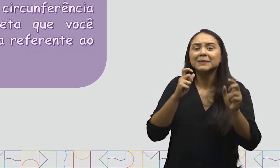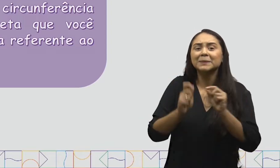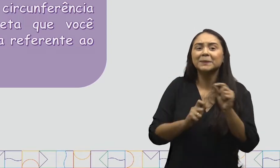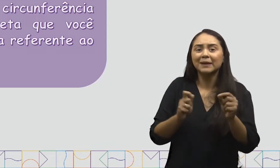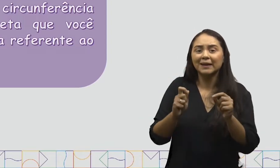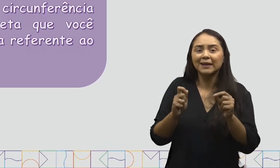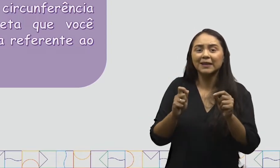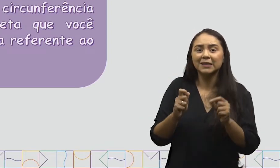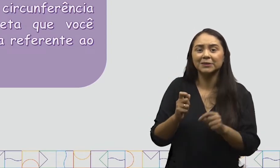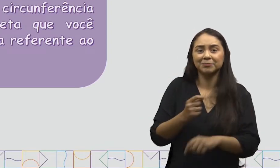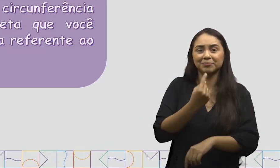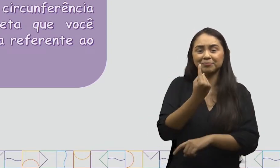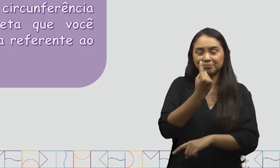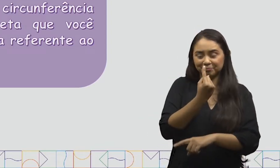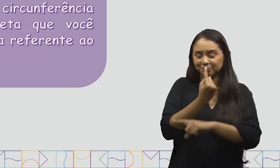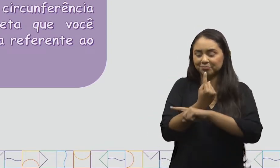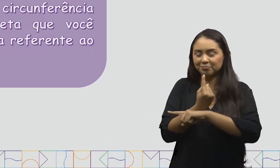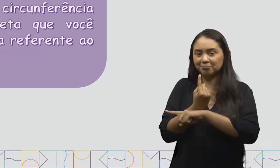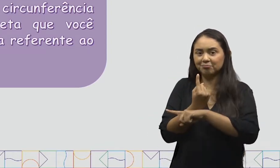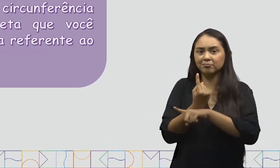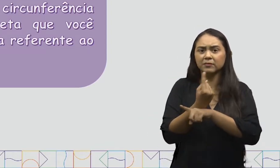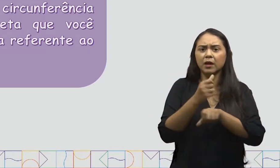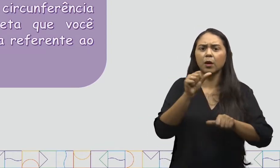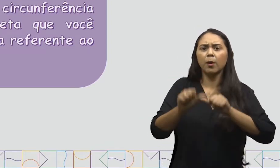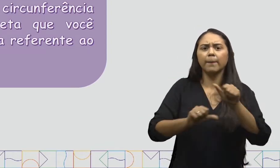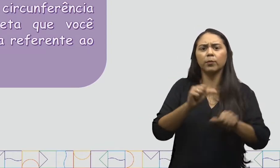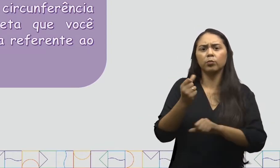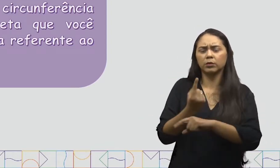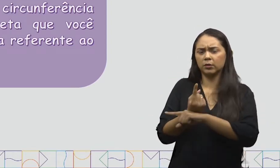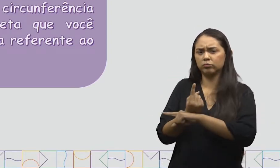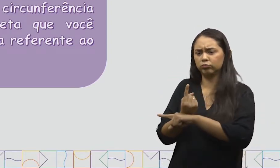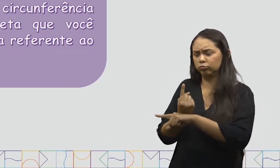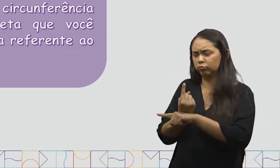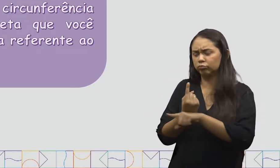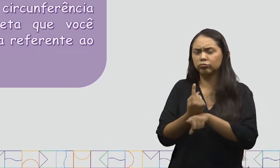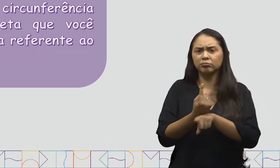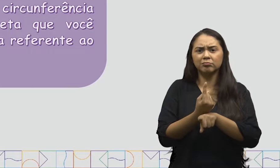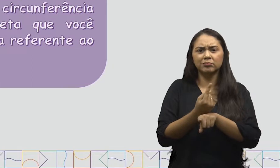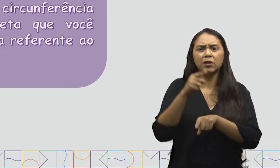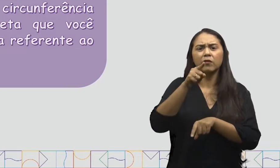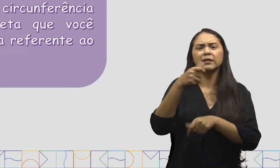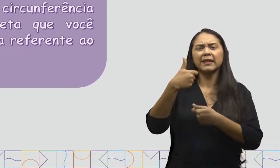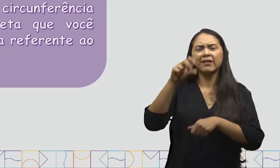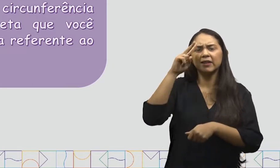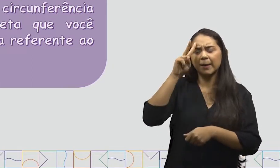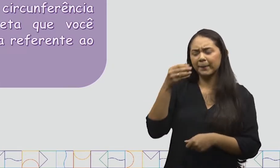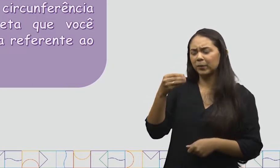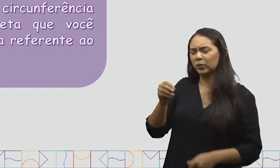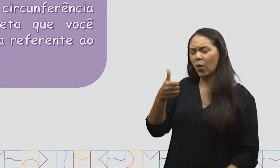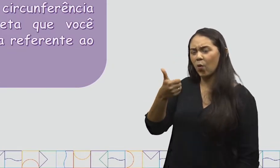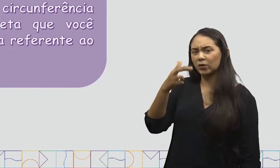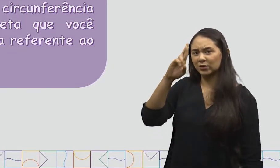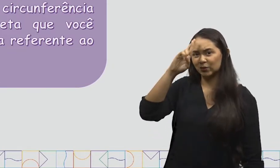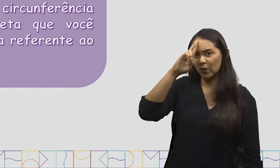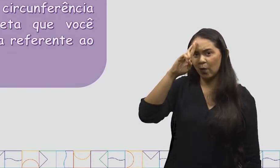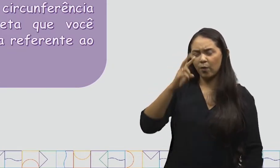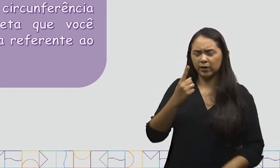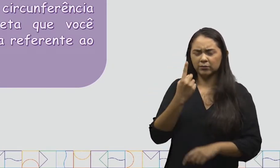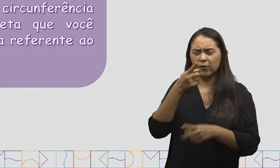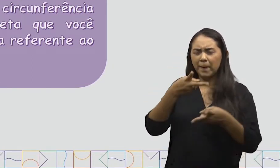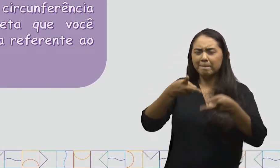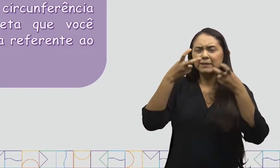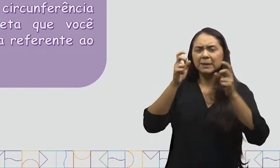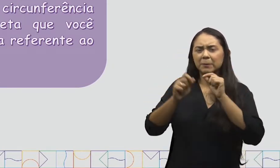sombra começará a avançar para o lado oposto àquela sombra que você marcou às 11 horas. A sombra se